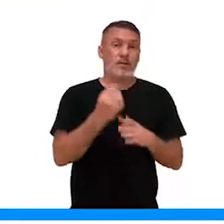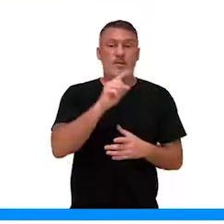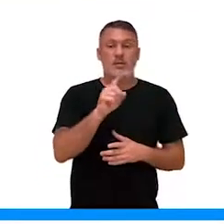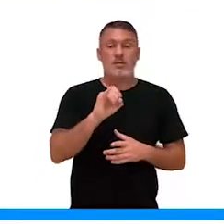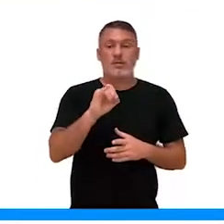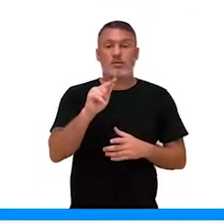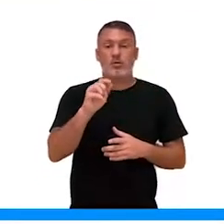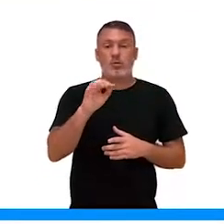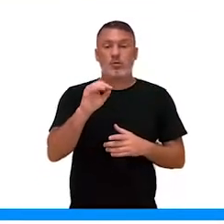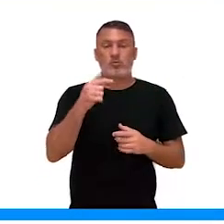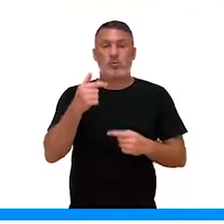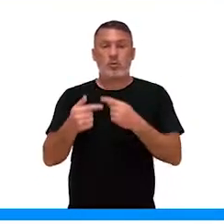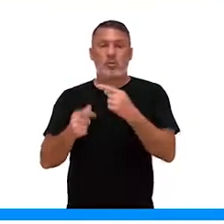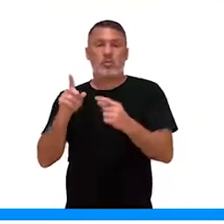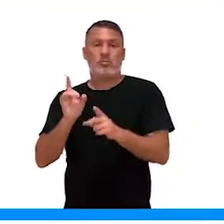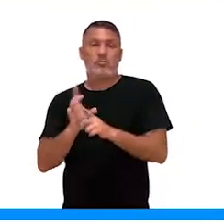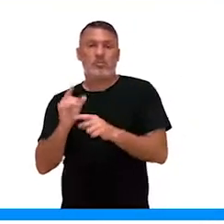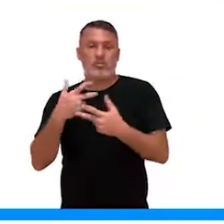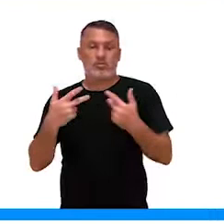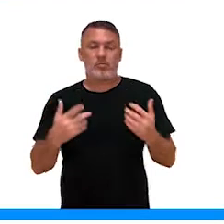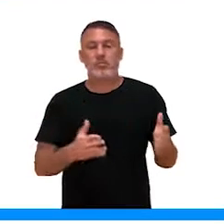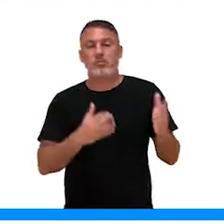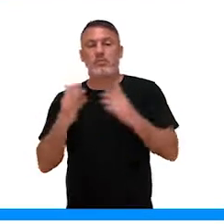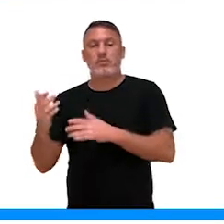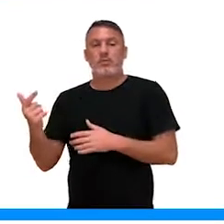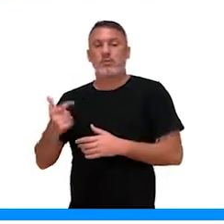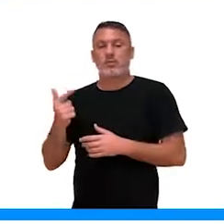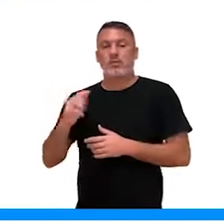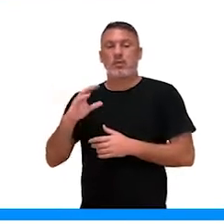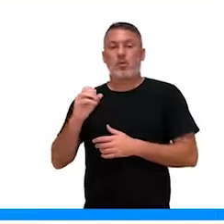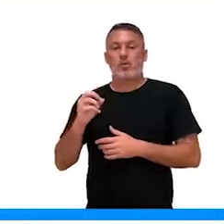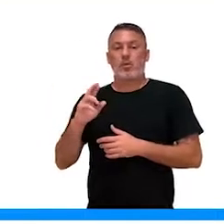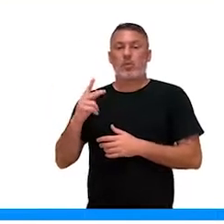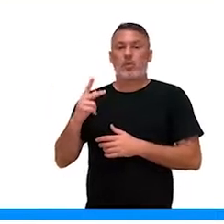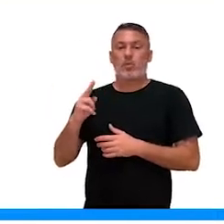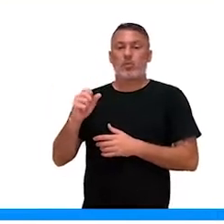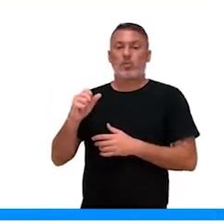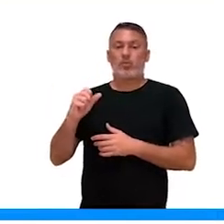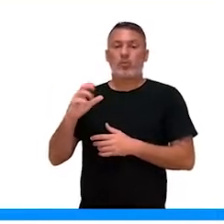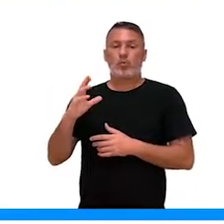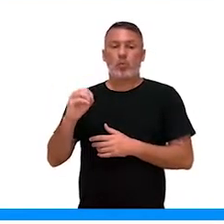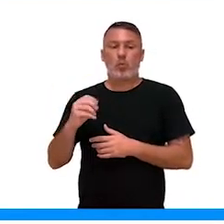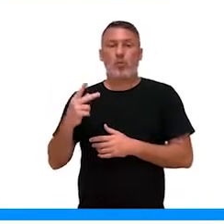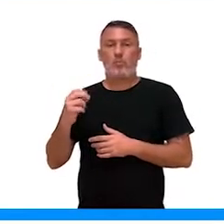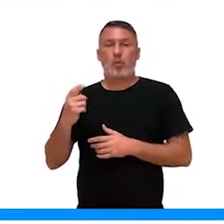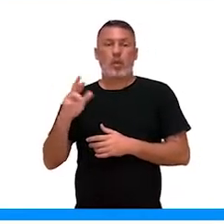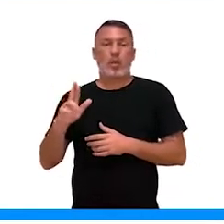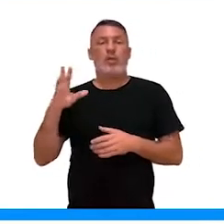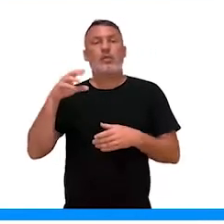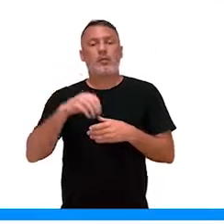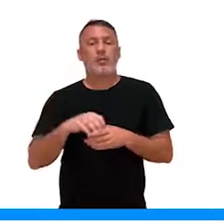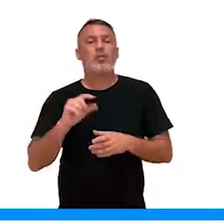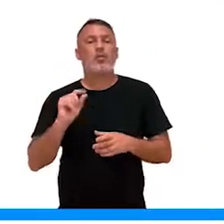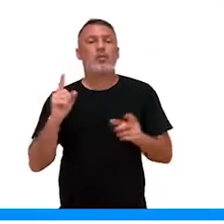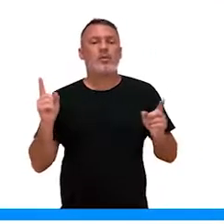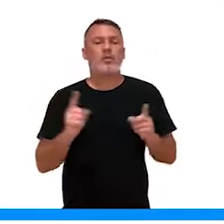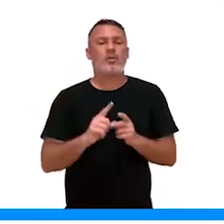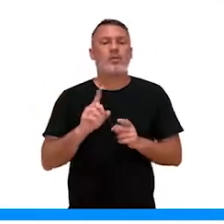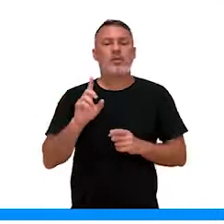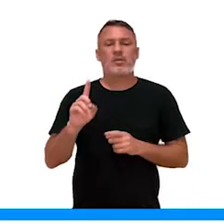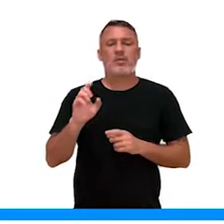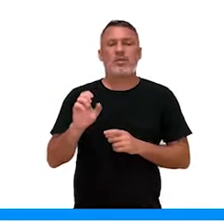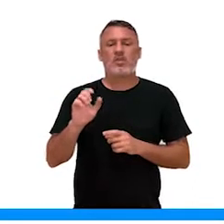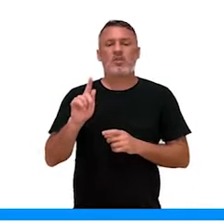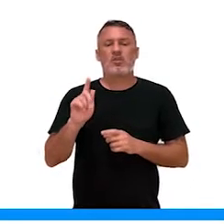vai formar o zigoto quando fecundado pelo espermatozoide e o outro corpúsculo polar. Esses corpúsculos